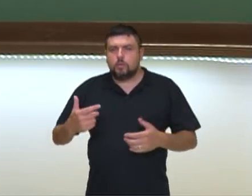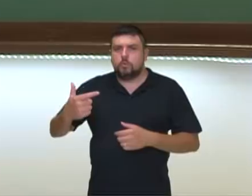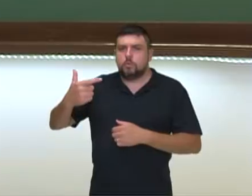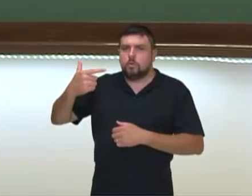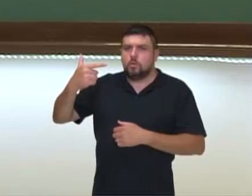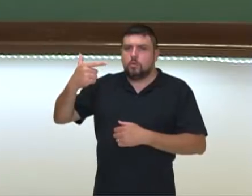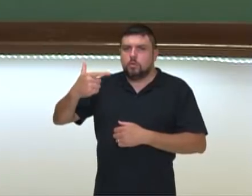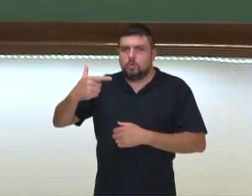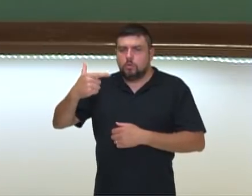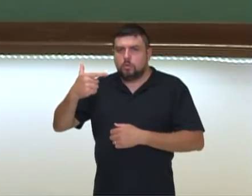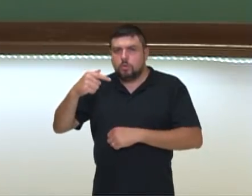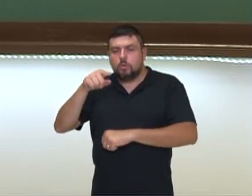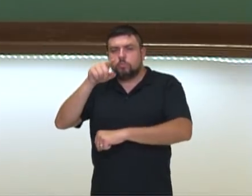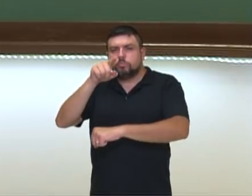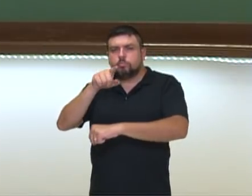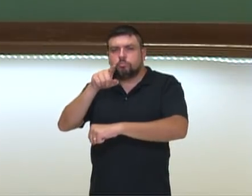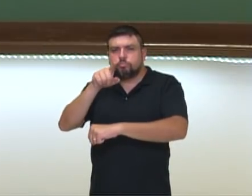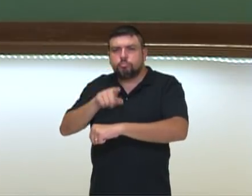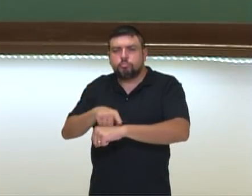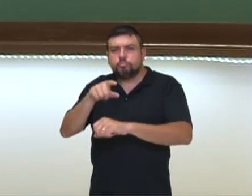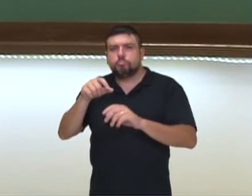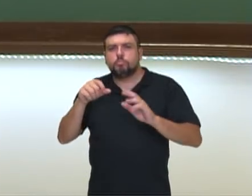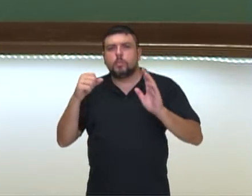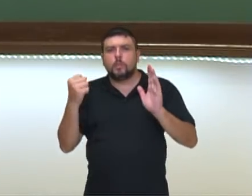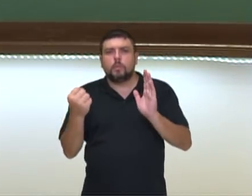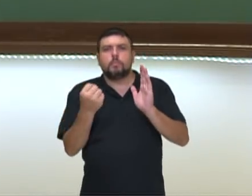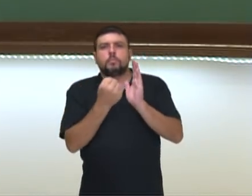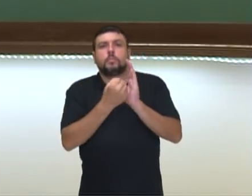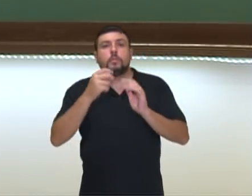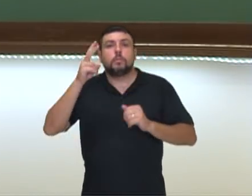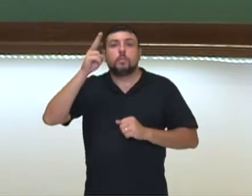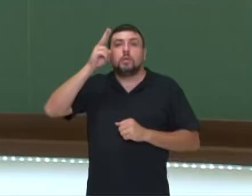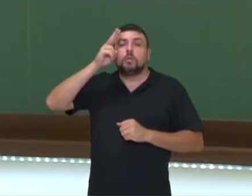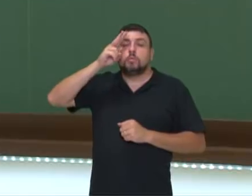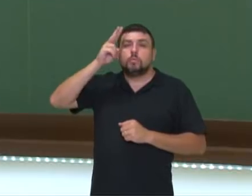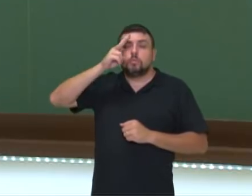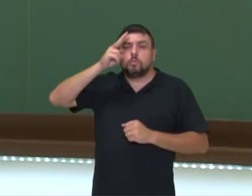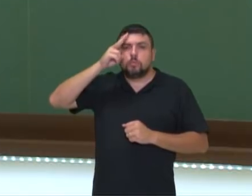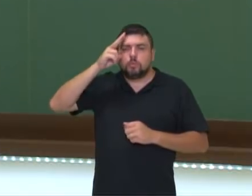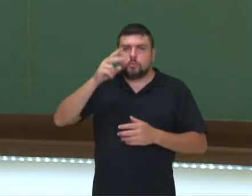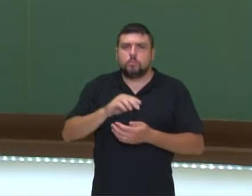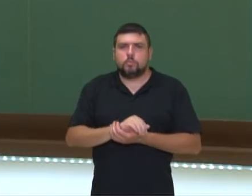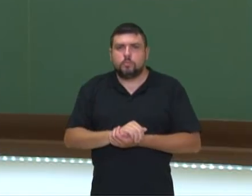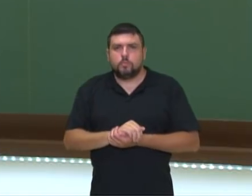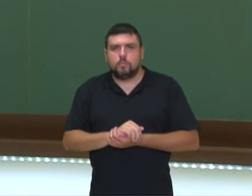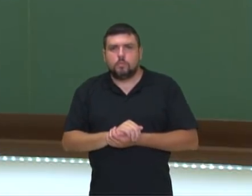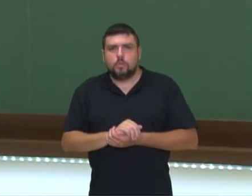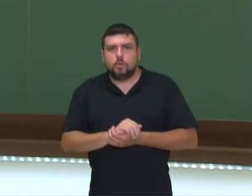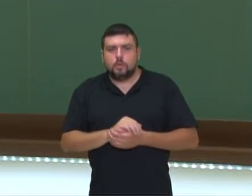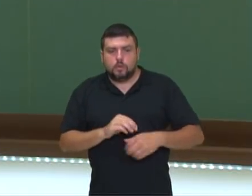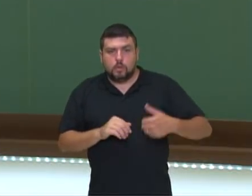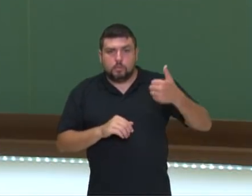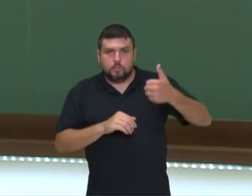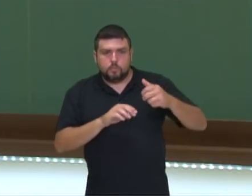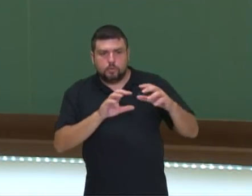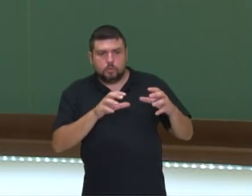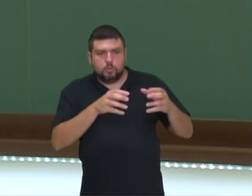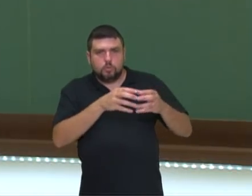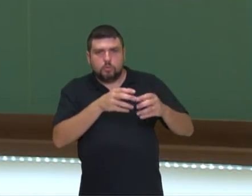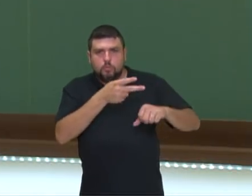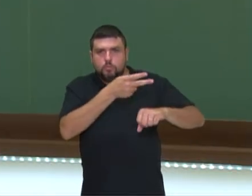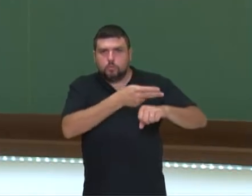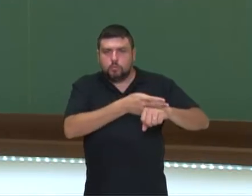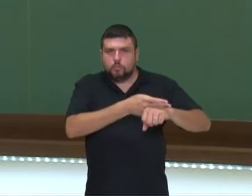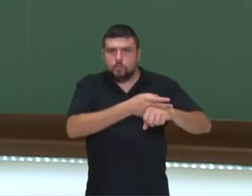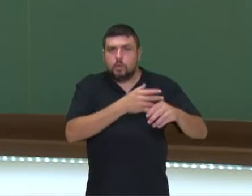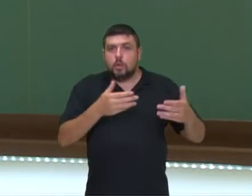momento histórico, um marco, os primeiros resultados, que era a geração de prata, e agora a gente tem uma segunda geração, que foi conhecida como a geração de